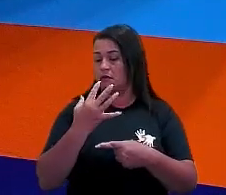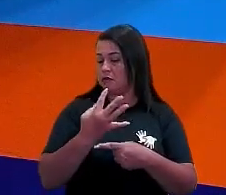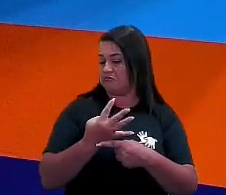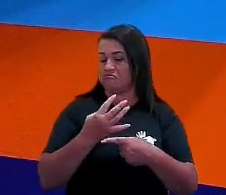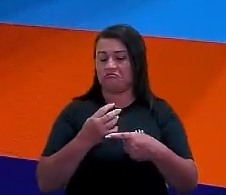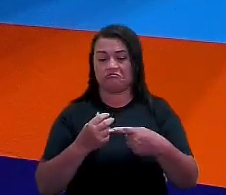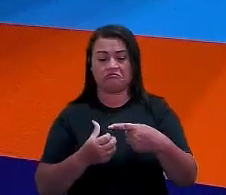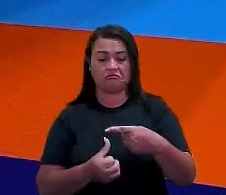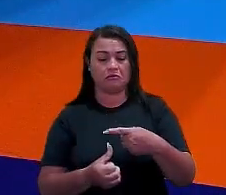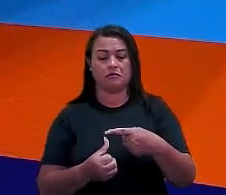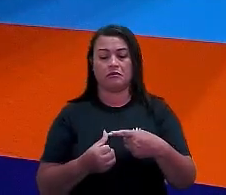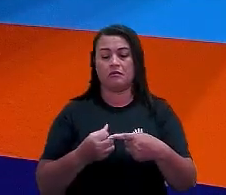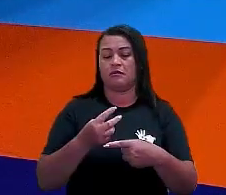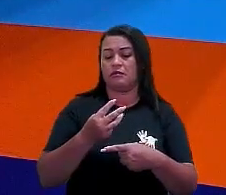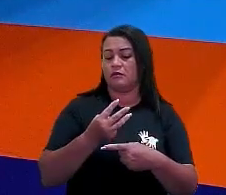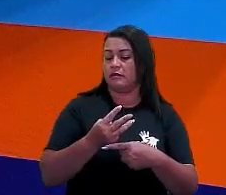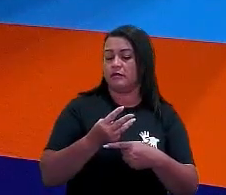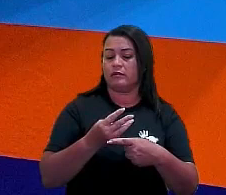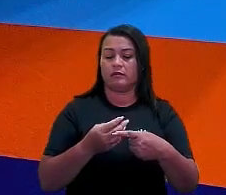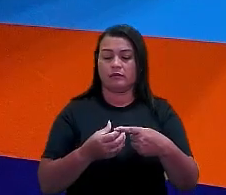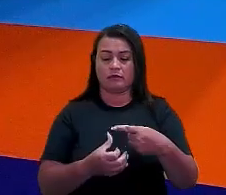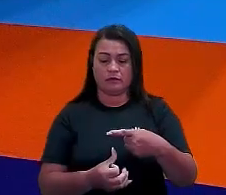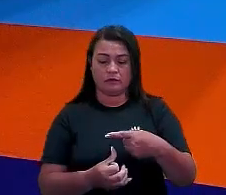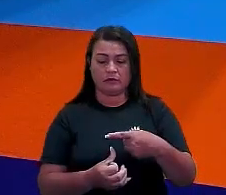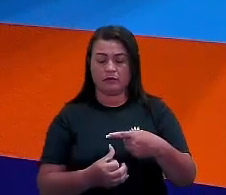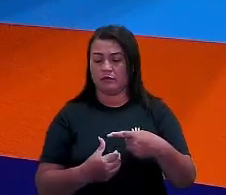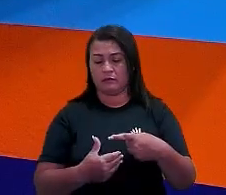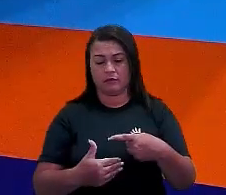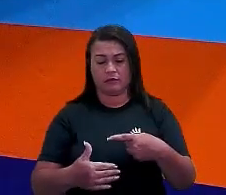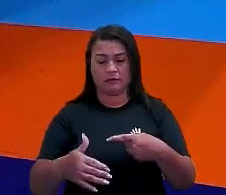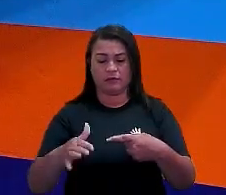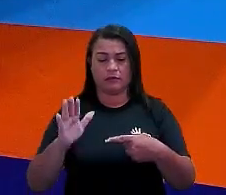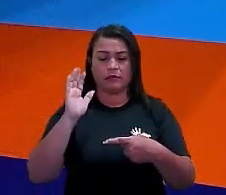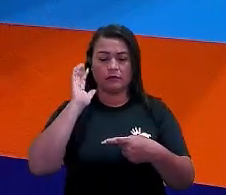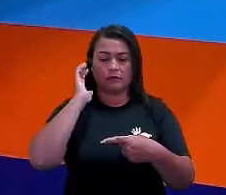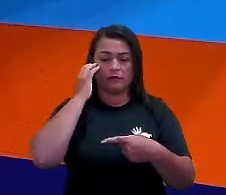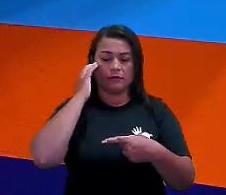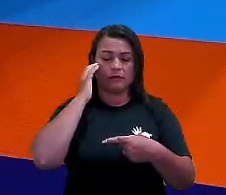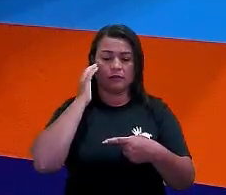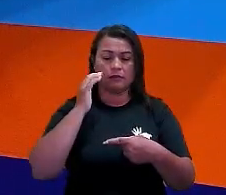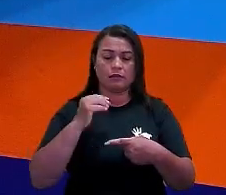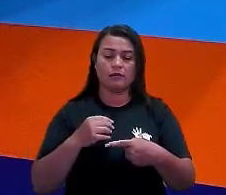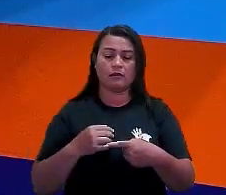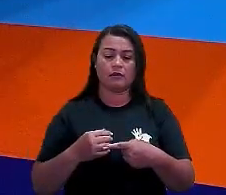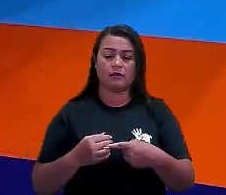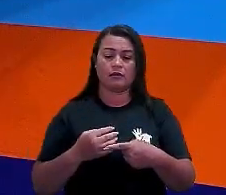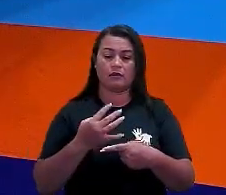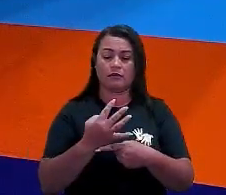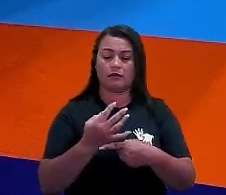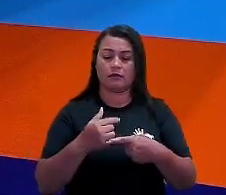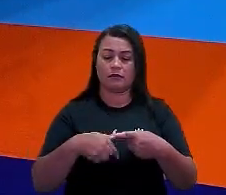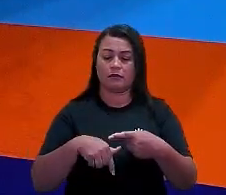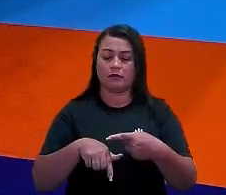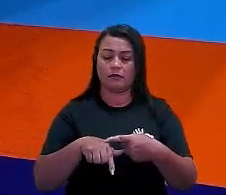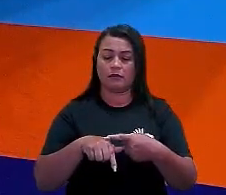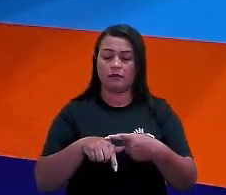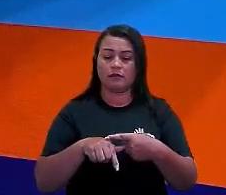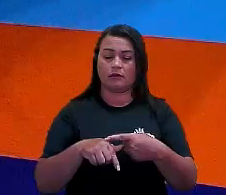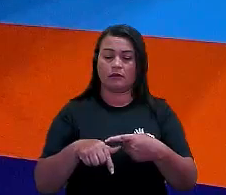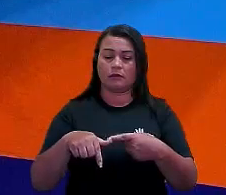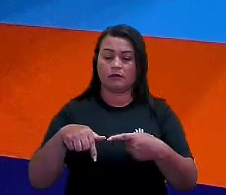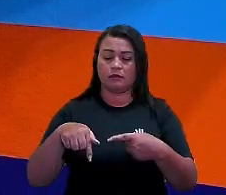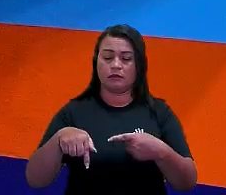4/6. Se tivesse um 3, 3/6, tá certo? Aqui, ó,